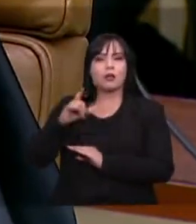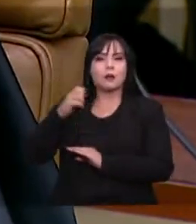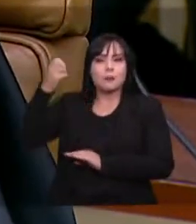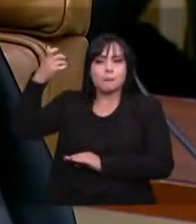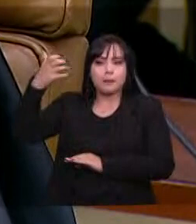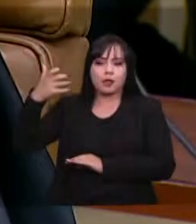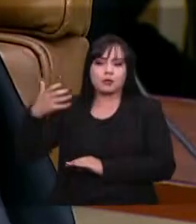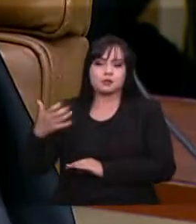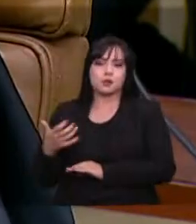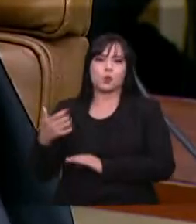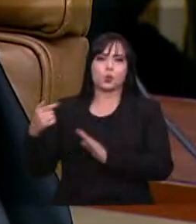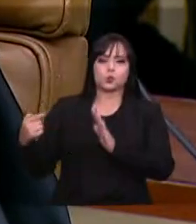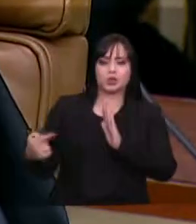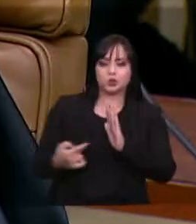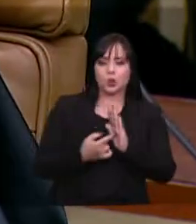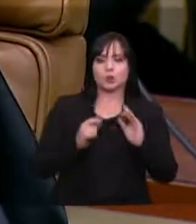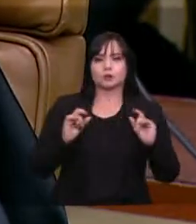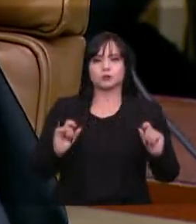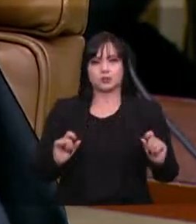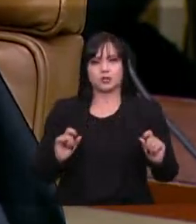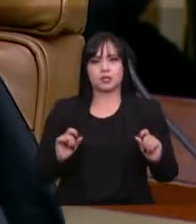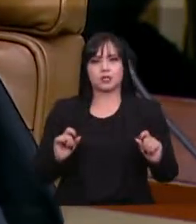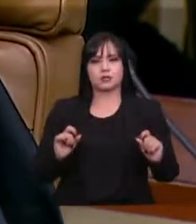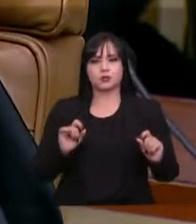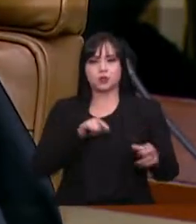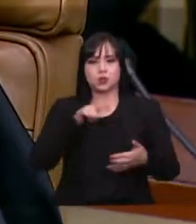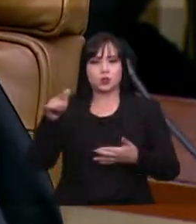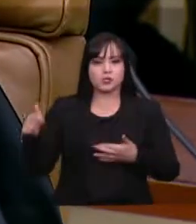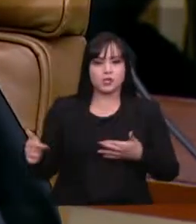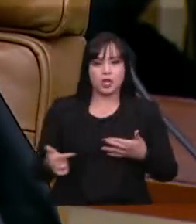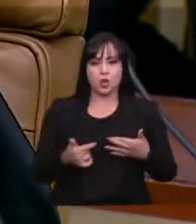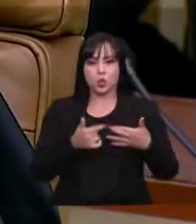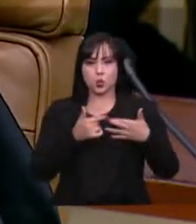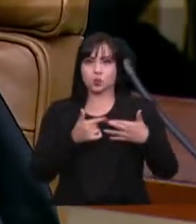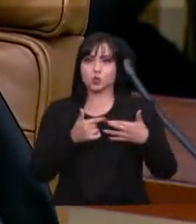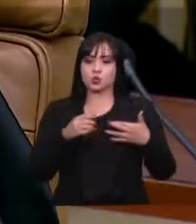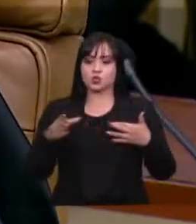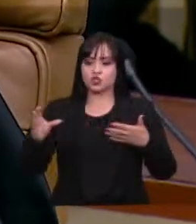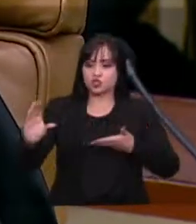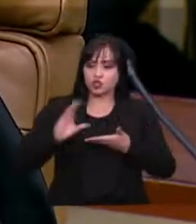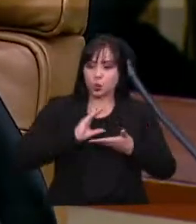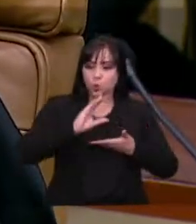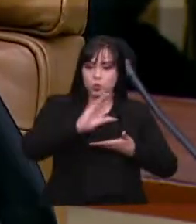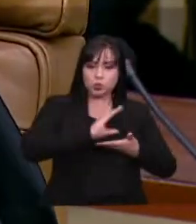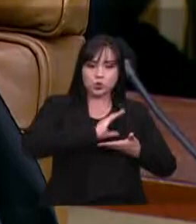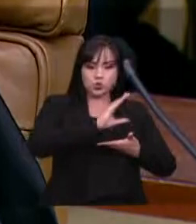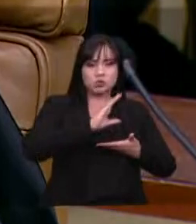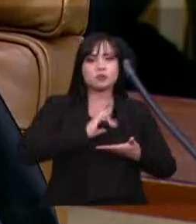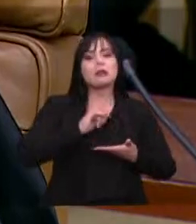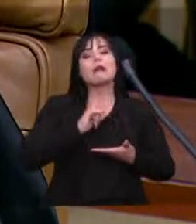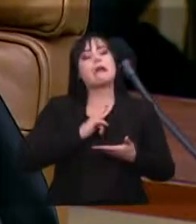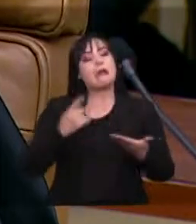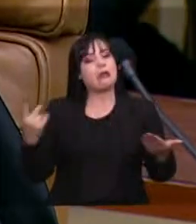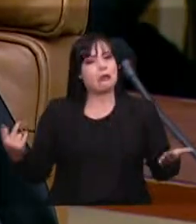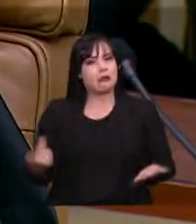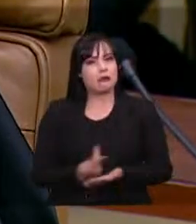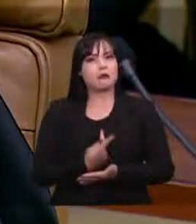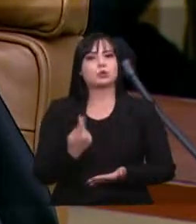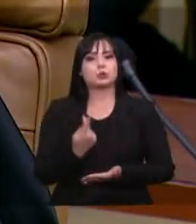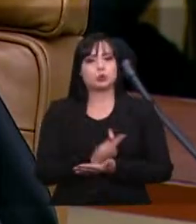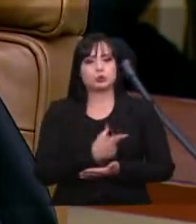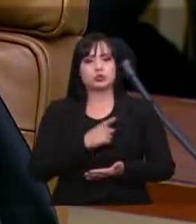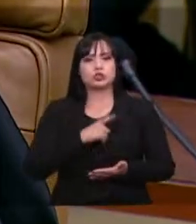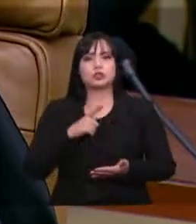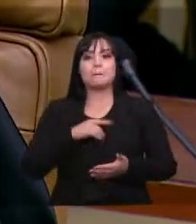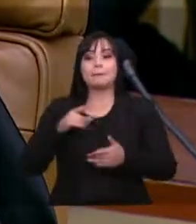acusatória no sentido de que os recursos provenientes de vantagens indevidas também eram depositados em conta corrente